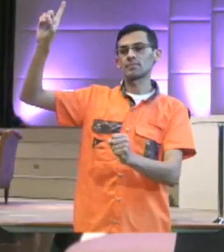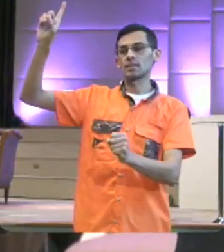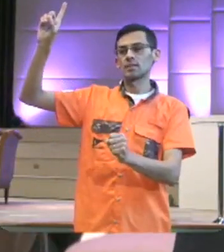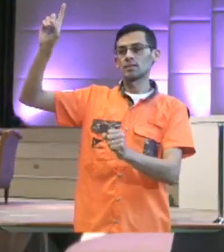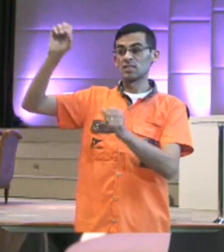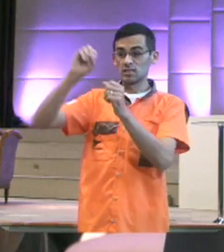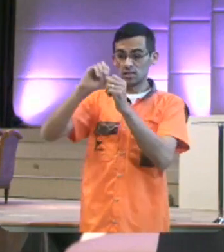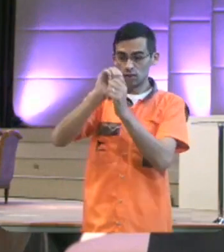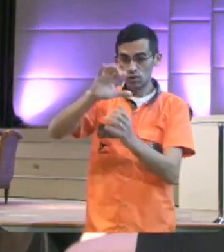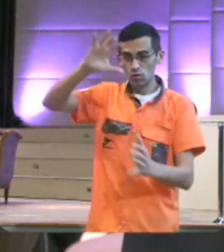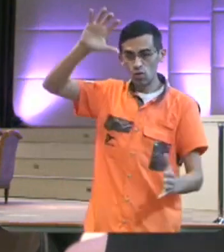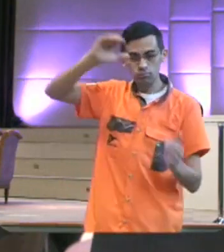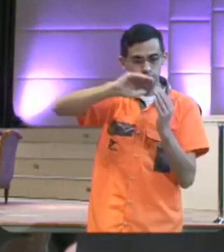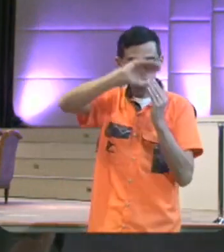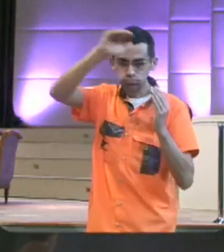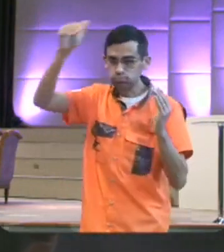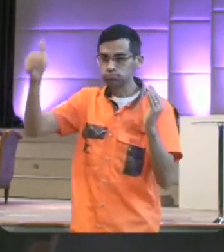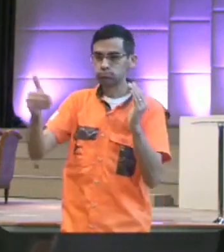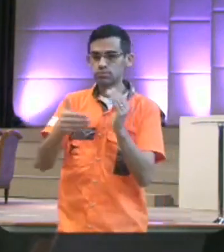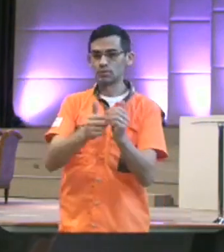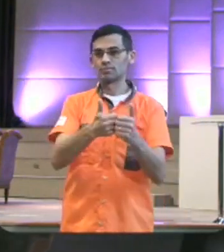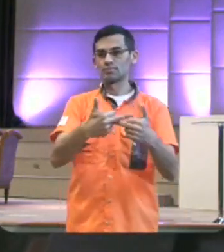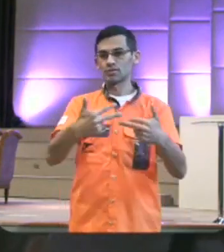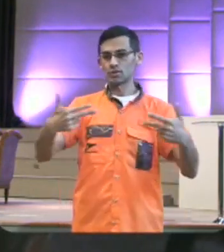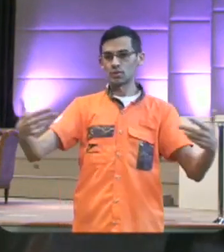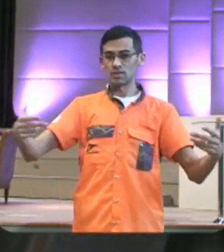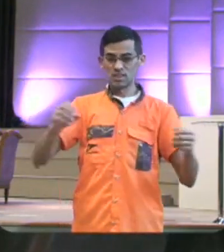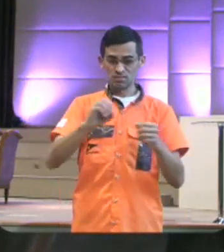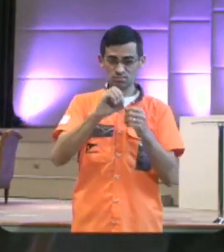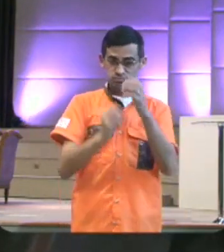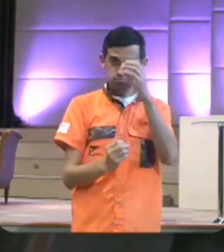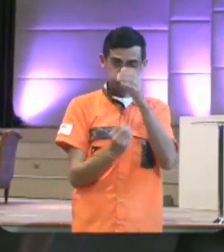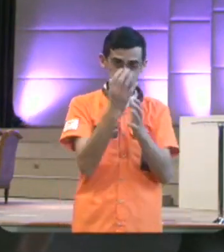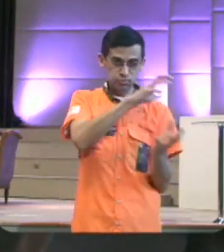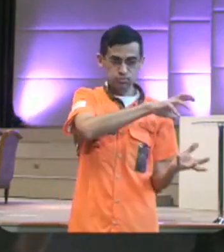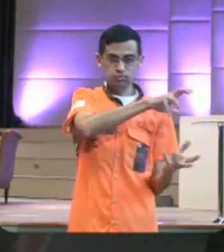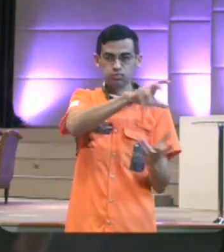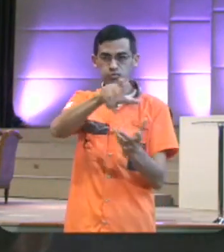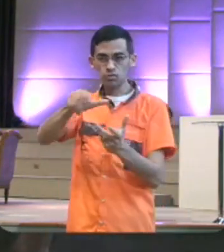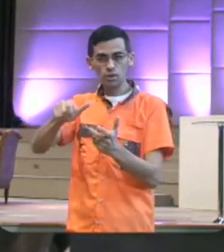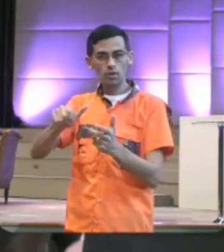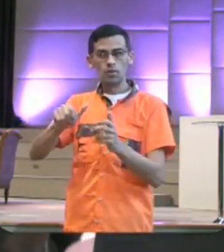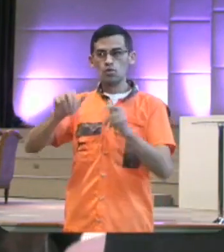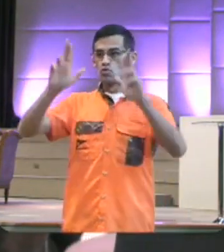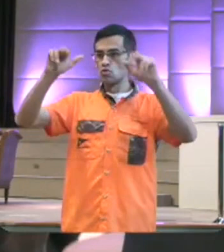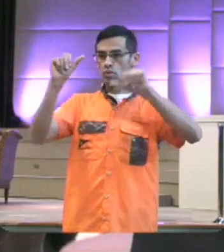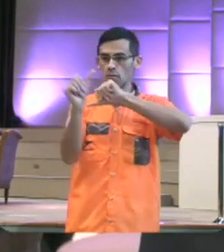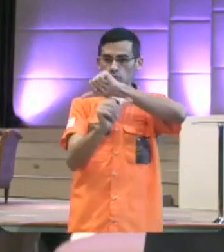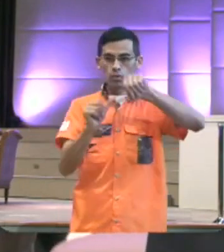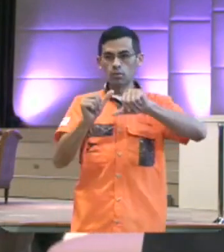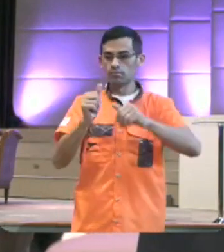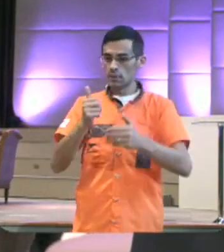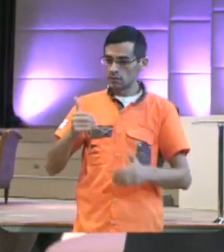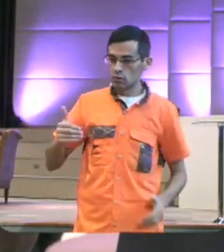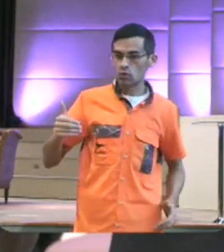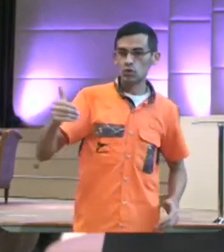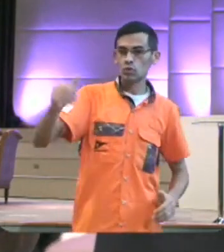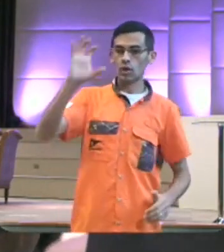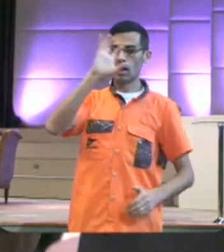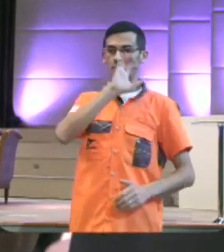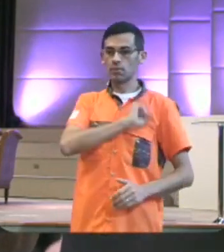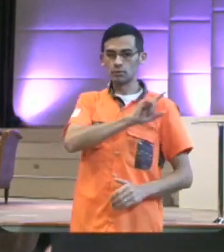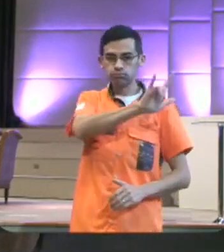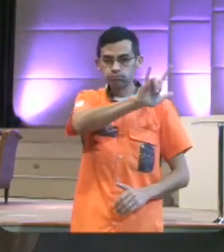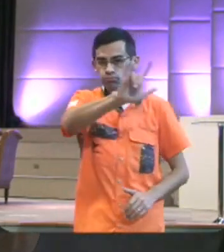Todo-Poderoso, que criou bilhões de galáxias, não mudou. Ele continua amando você e